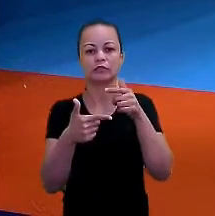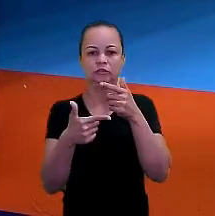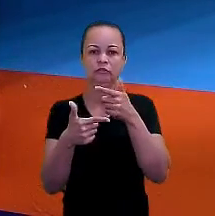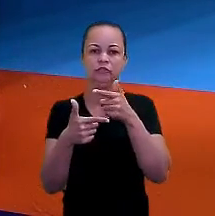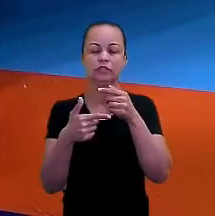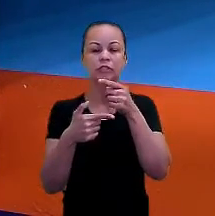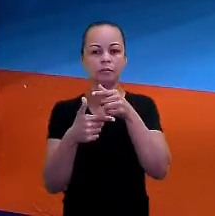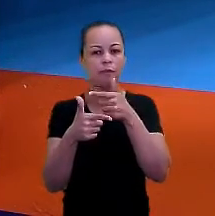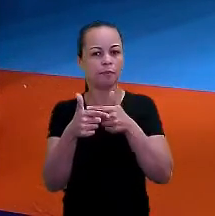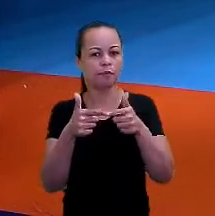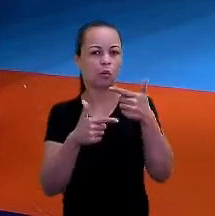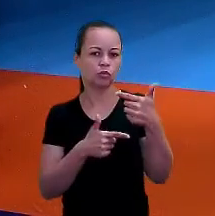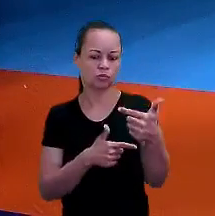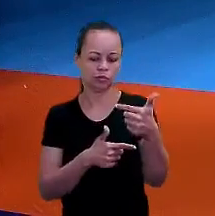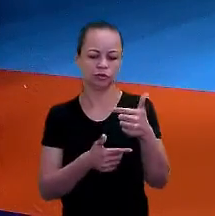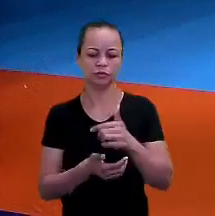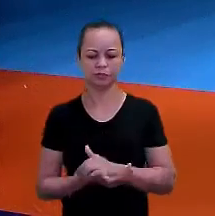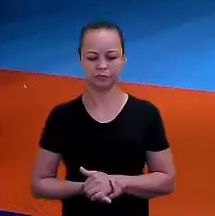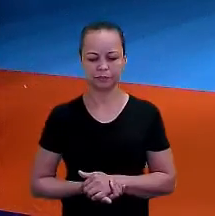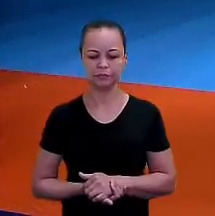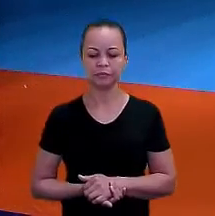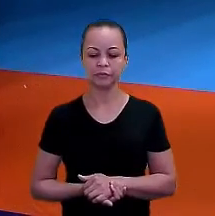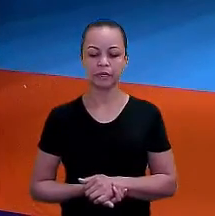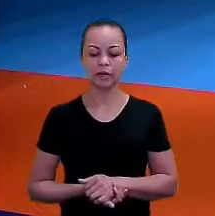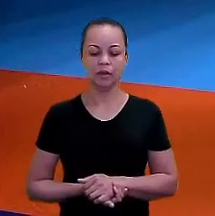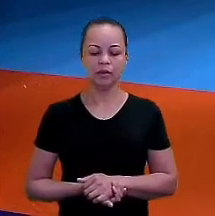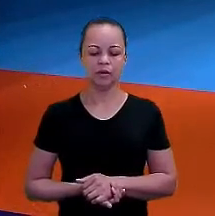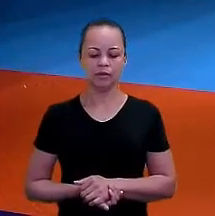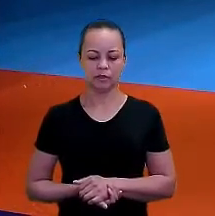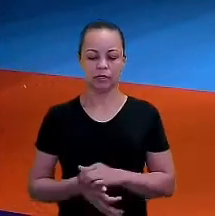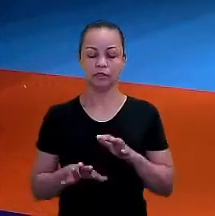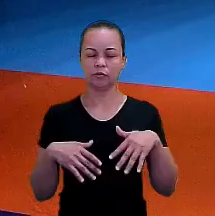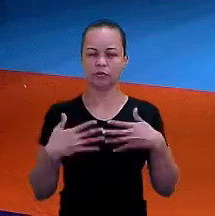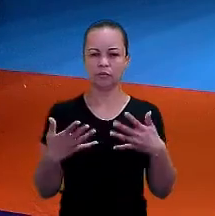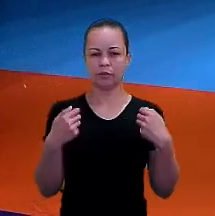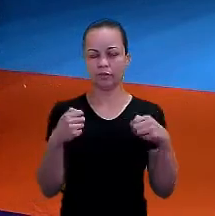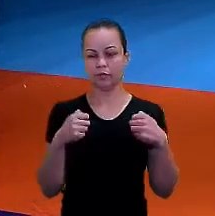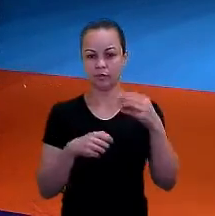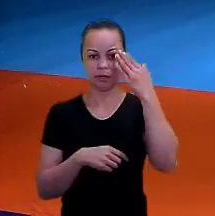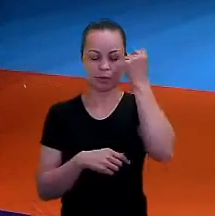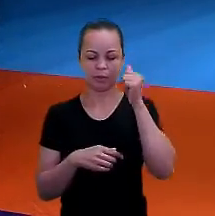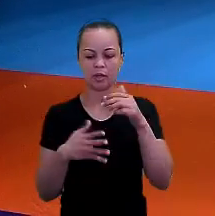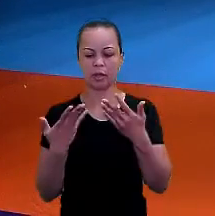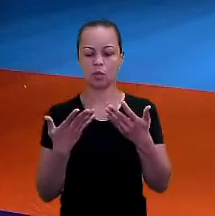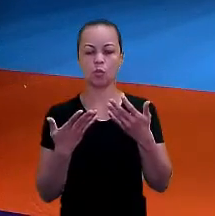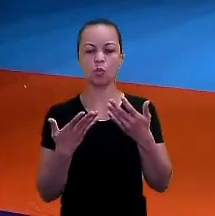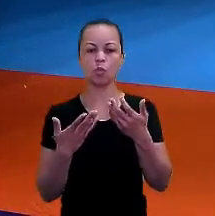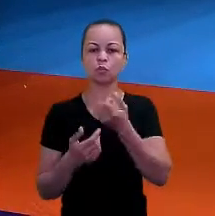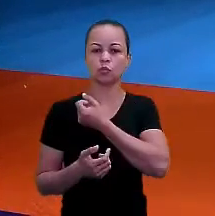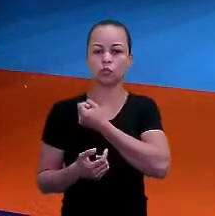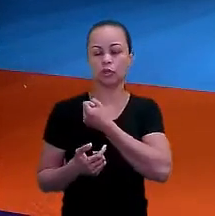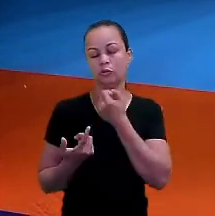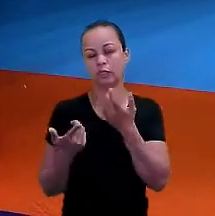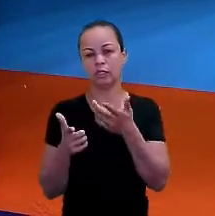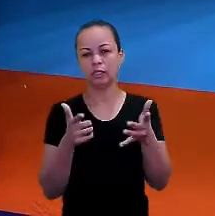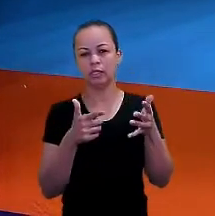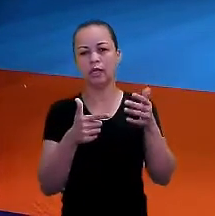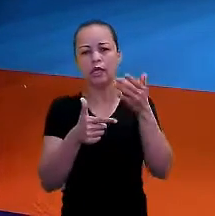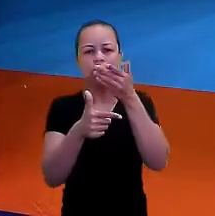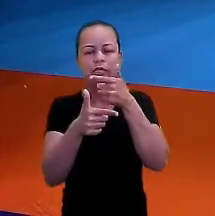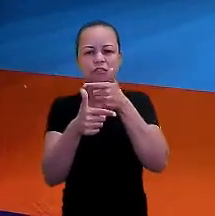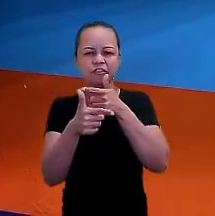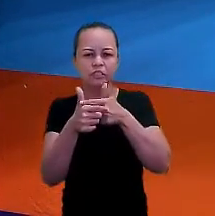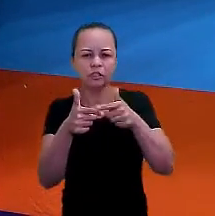por 2, tá certo? Então, eu tenho que saber qual é o número que dividido por 2 vai dar metade da